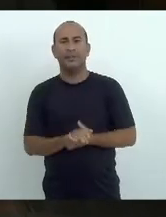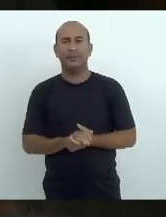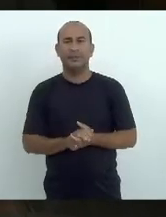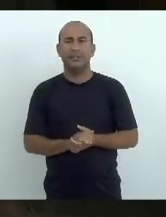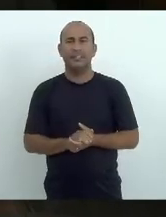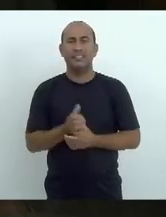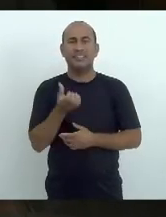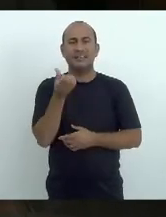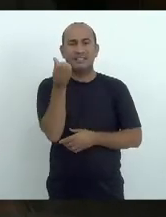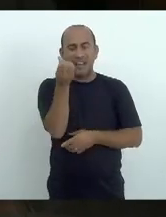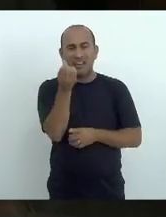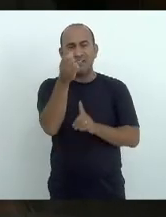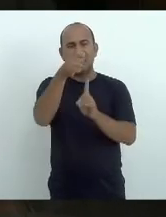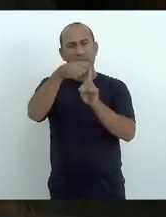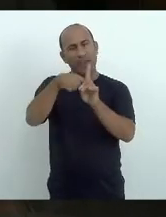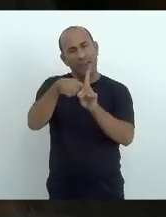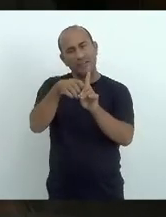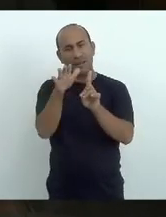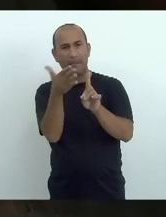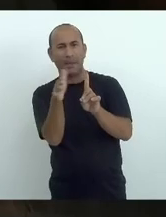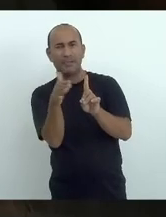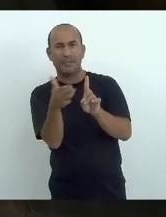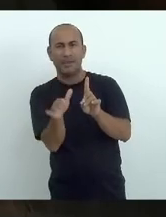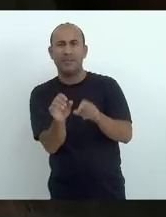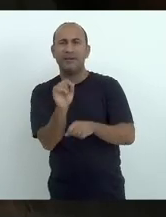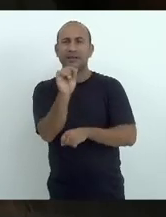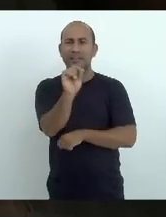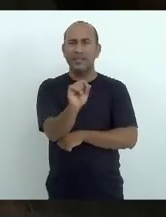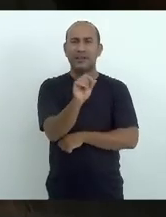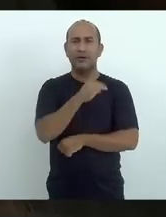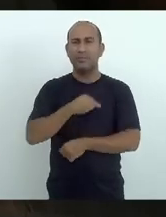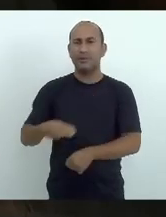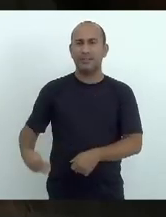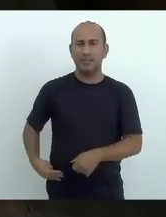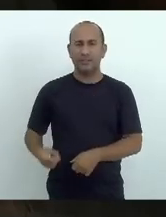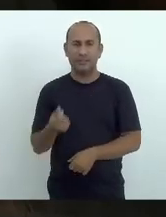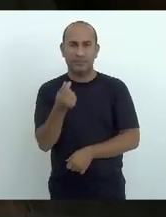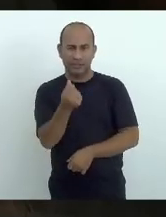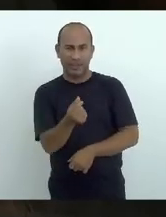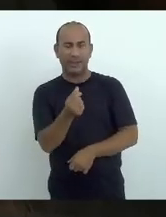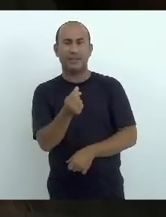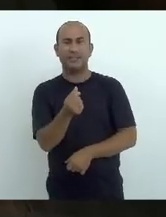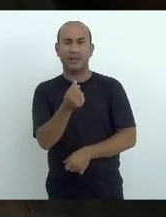aproximadamente 6 meses que o ministro das Finanças grego,